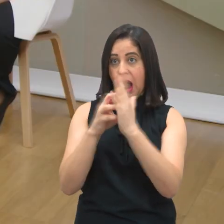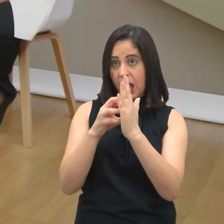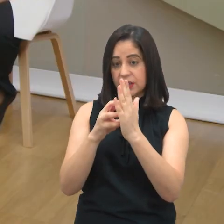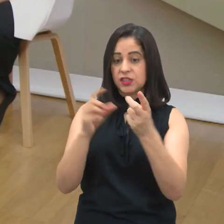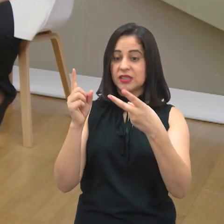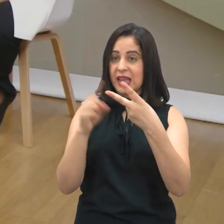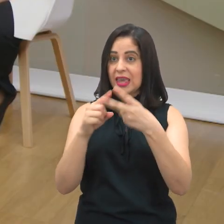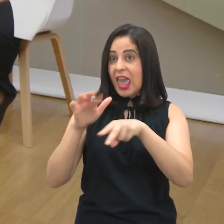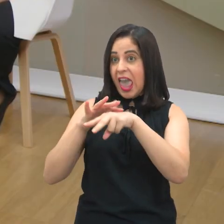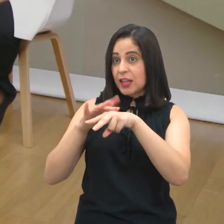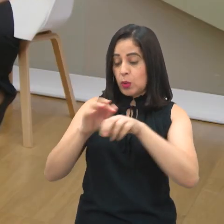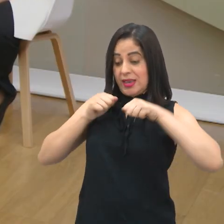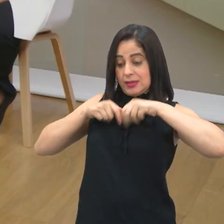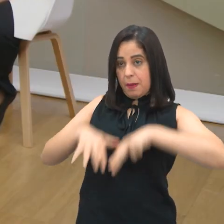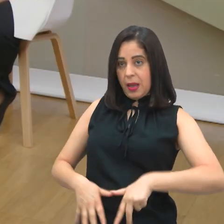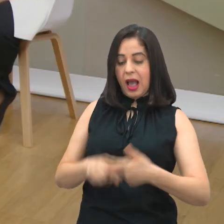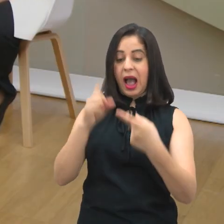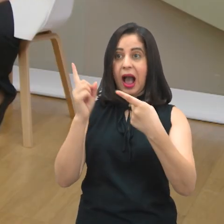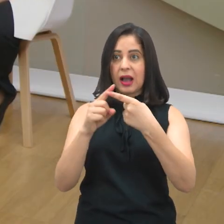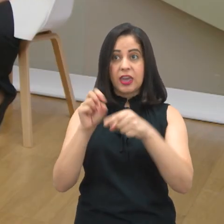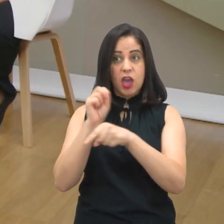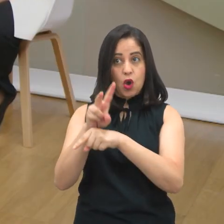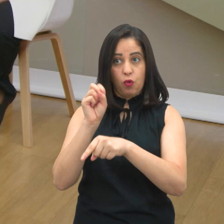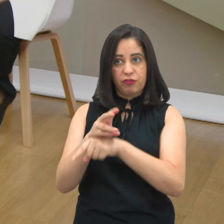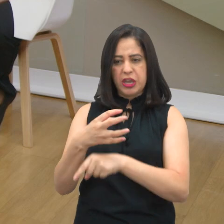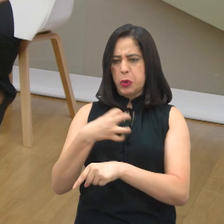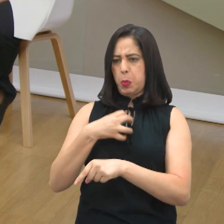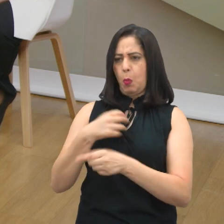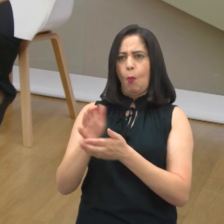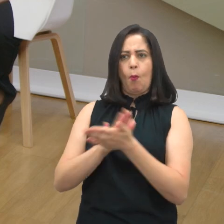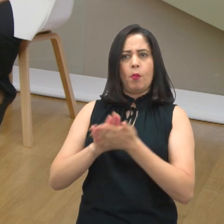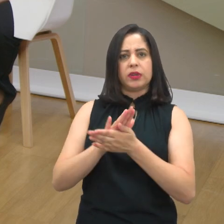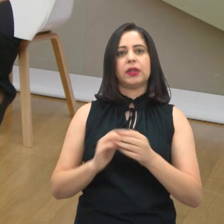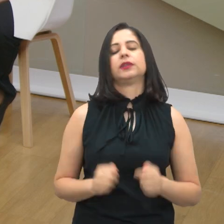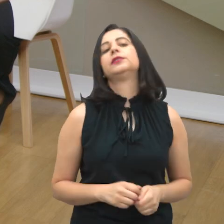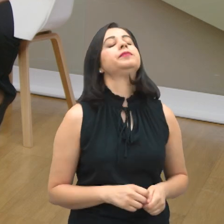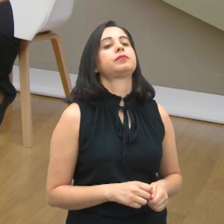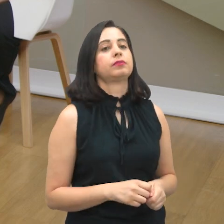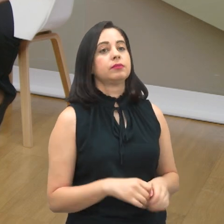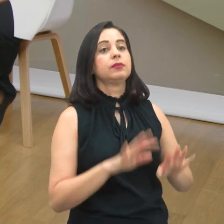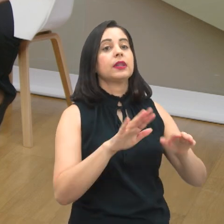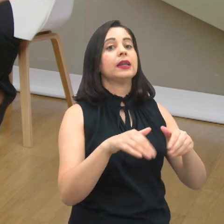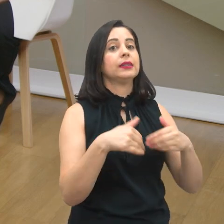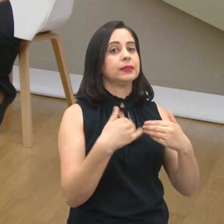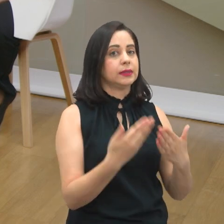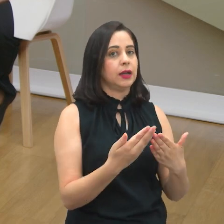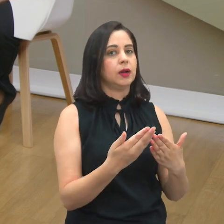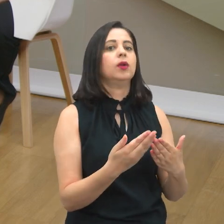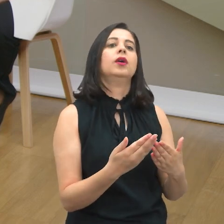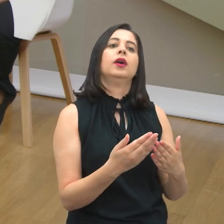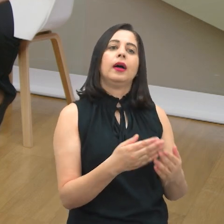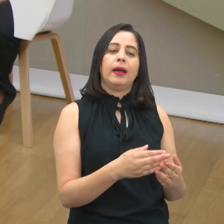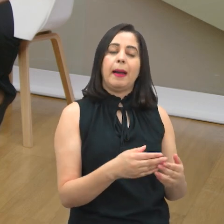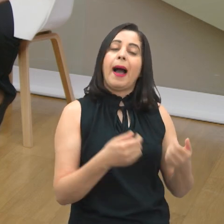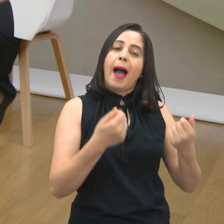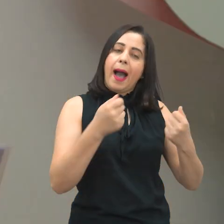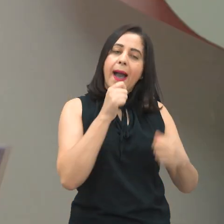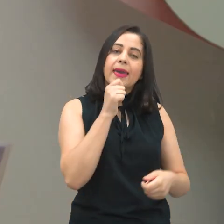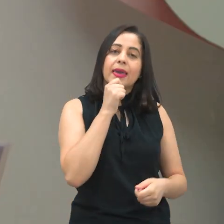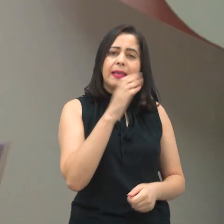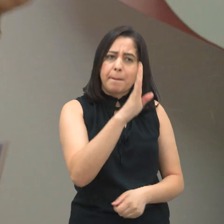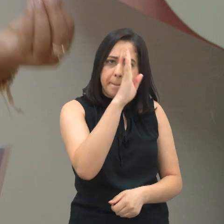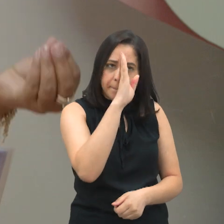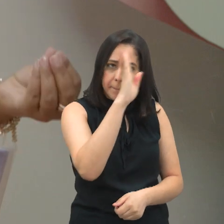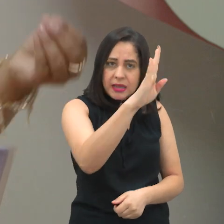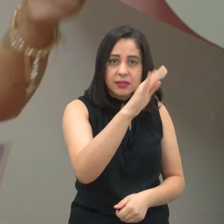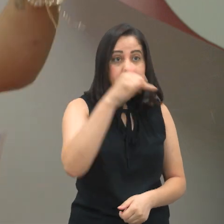certo, doutora. E agora a questão da prevenção. Avançou muito nos últimos tempos, né? A gente sabe que o principal ainda são os preservativos,